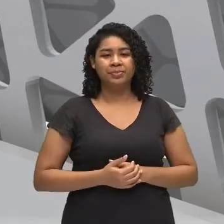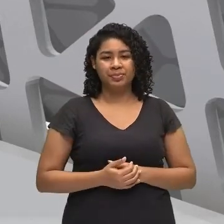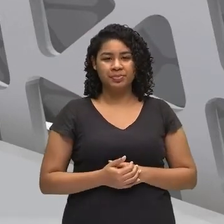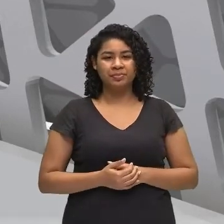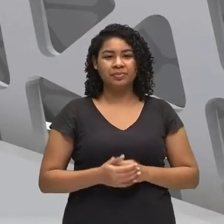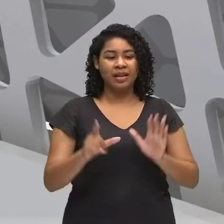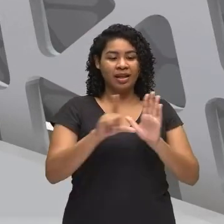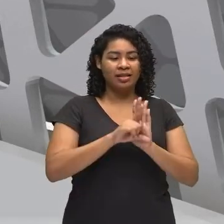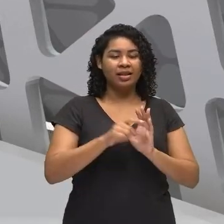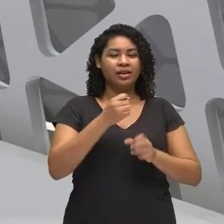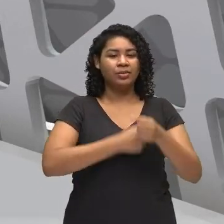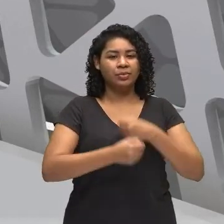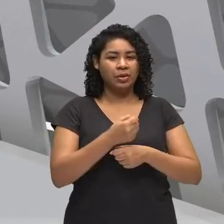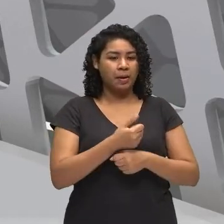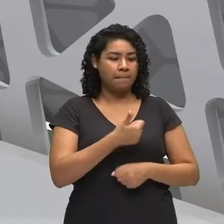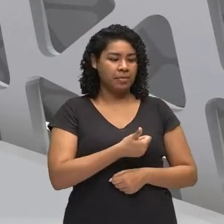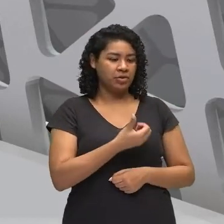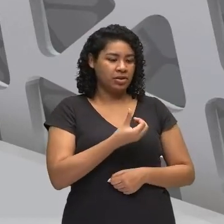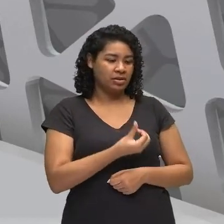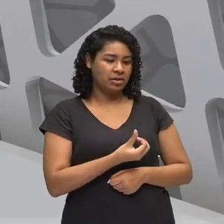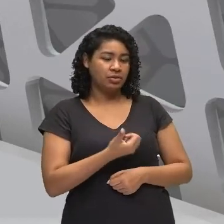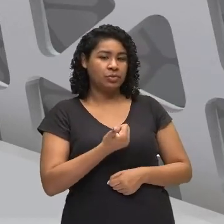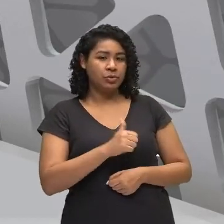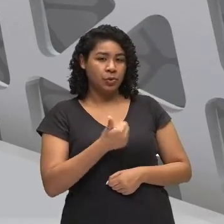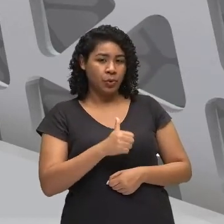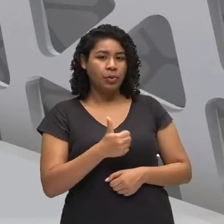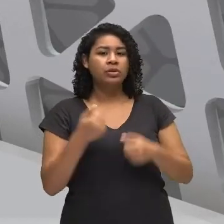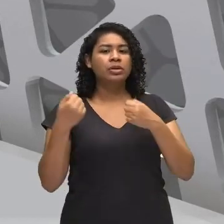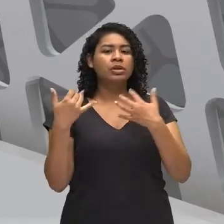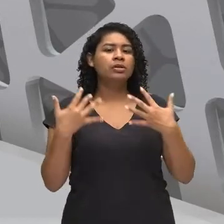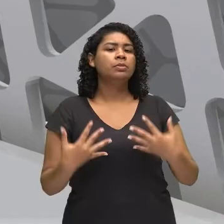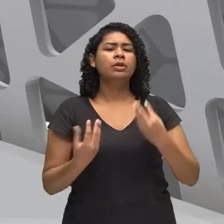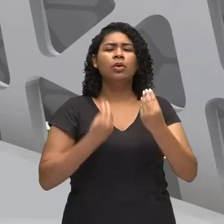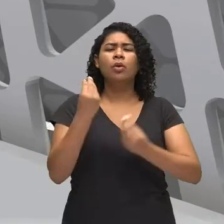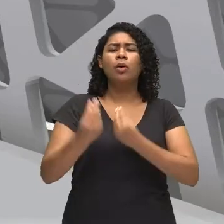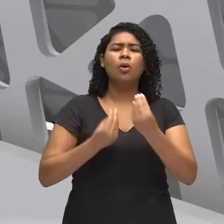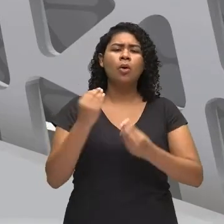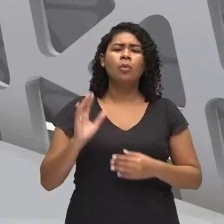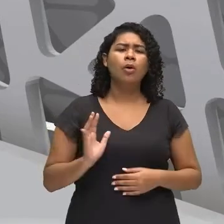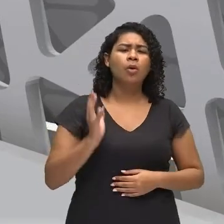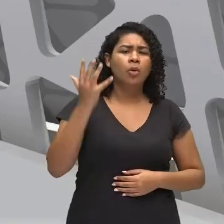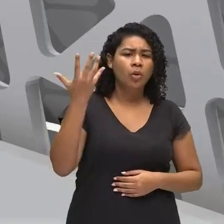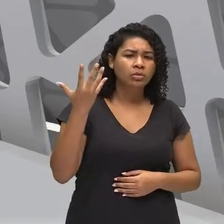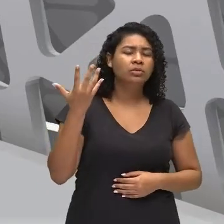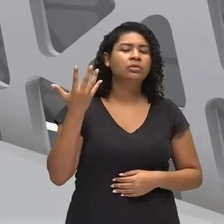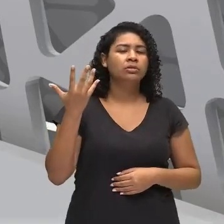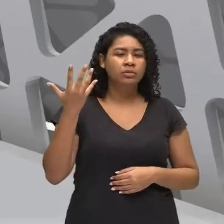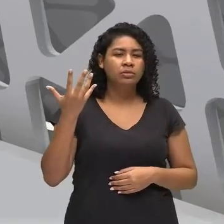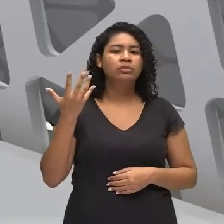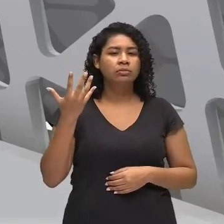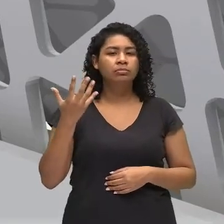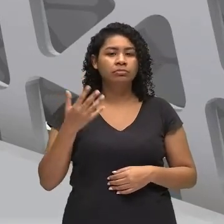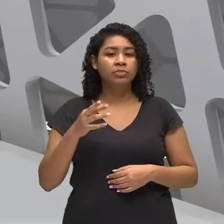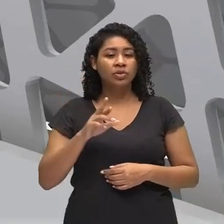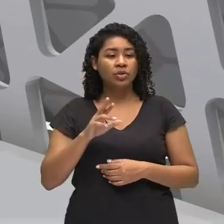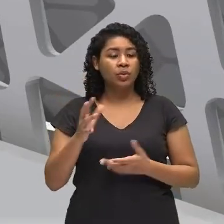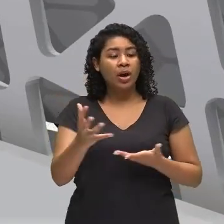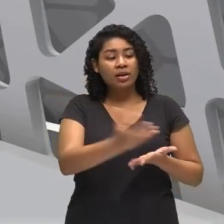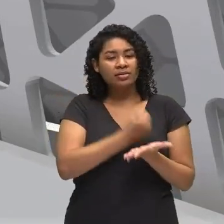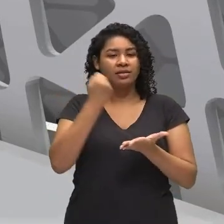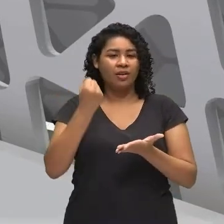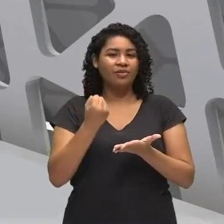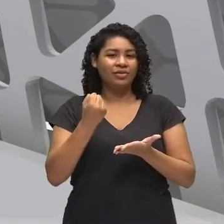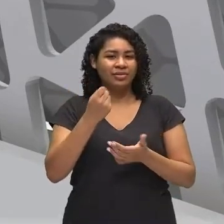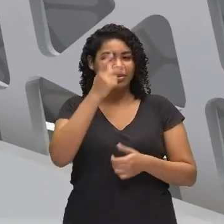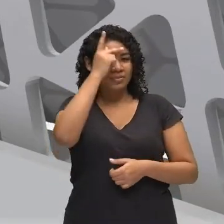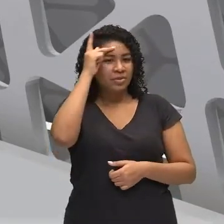de 1611 que tratava, né, de como poderia acontecer os sistemas de resgates, não é? Dos indígenas que eram presos